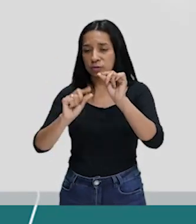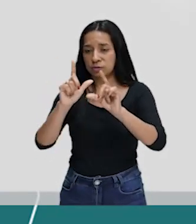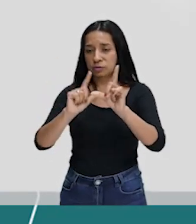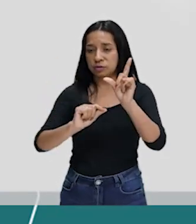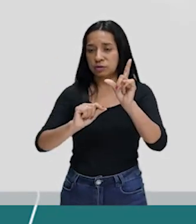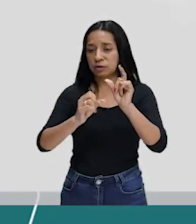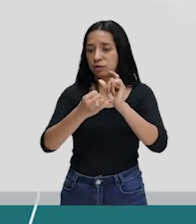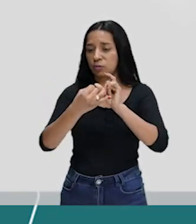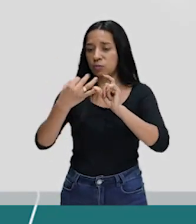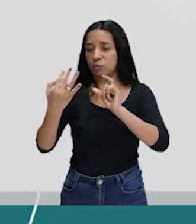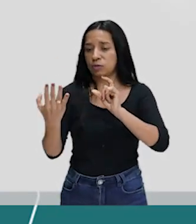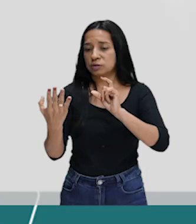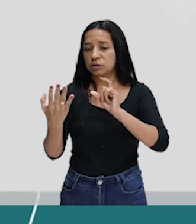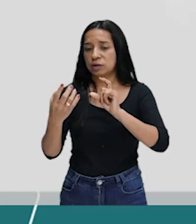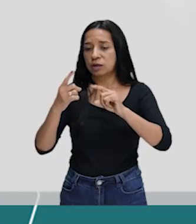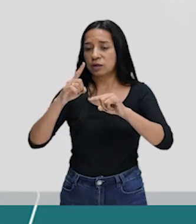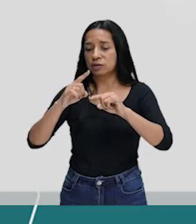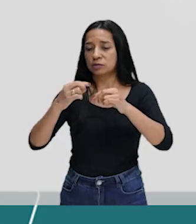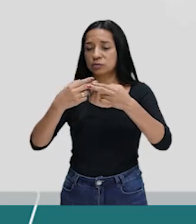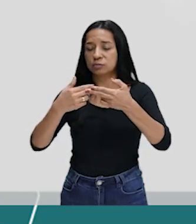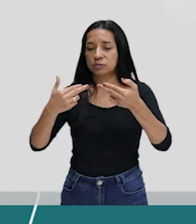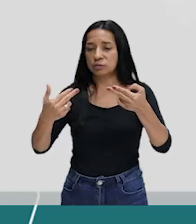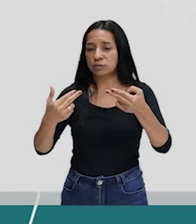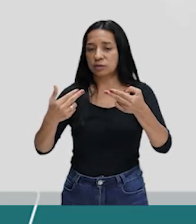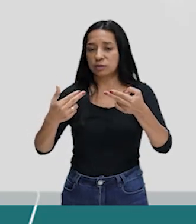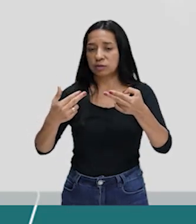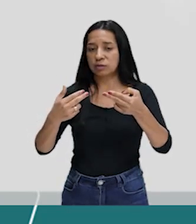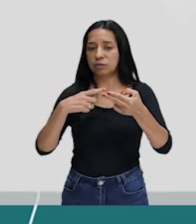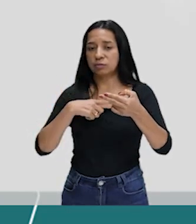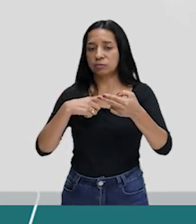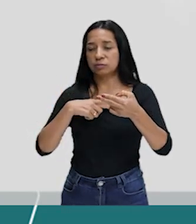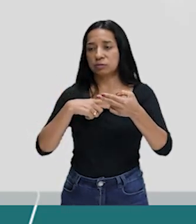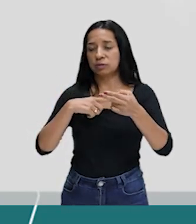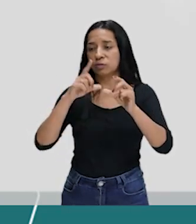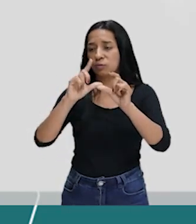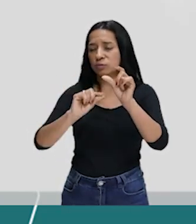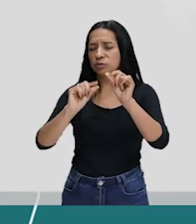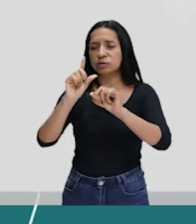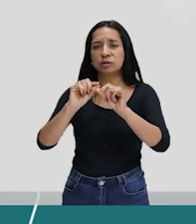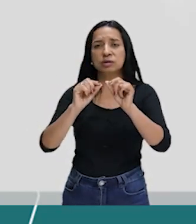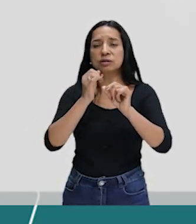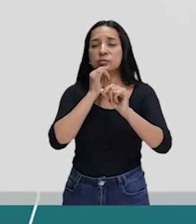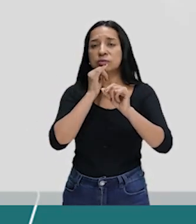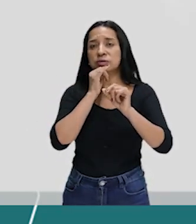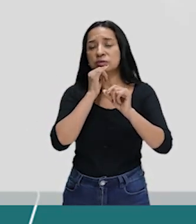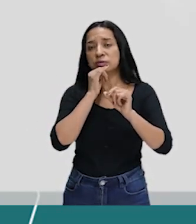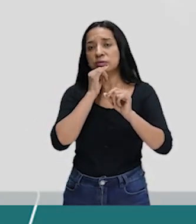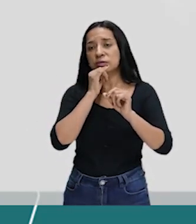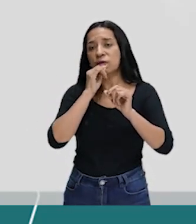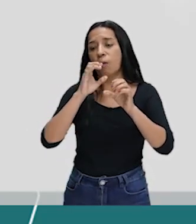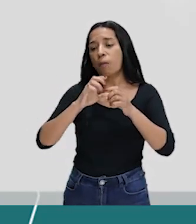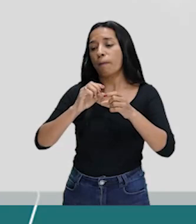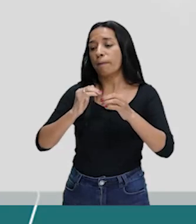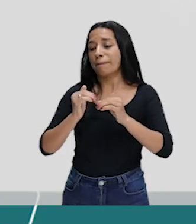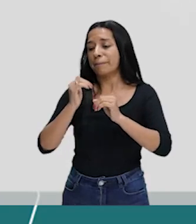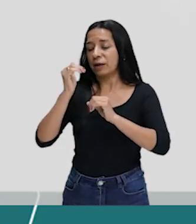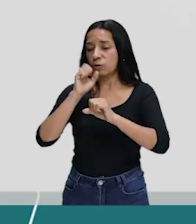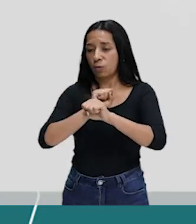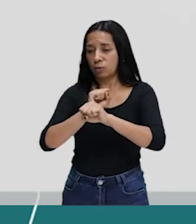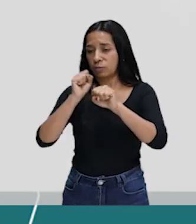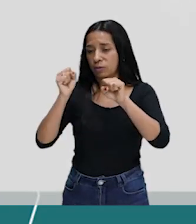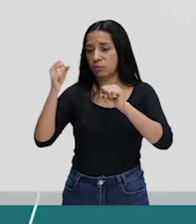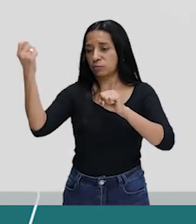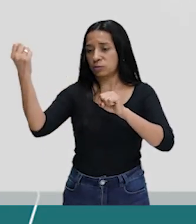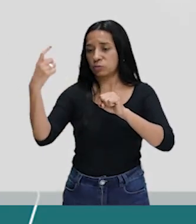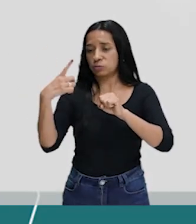a quantidade de matéria que essa estrela vai ter, nós temos estágios, como estrelas, por exemplo, maiores do que o Sol, que vão